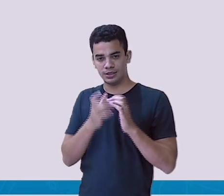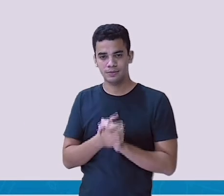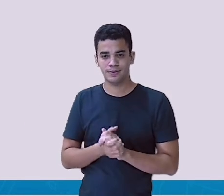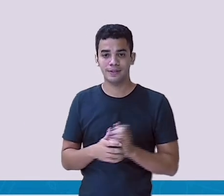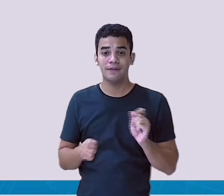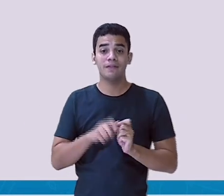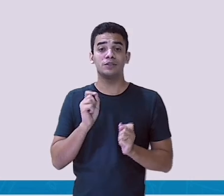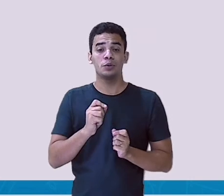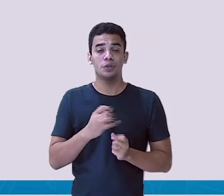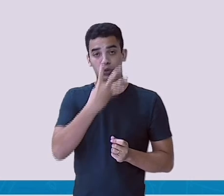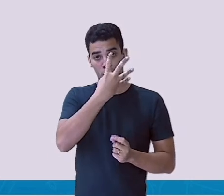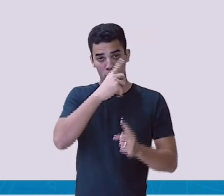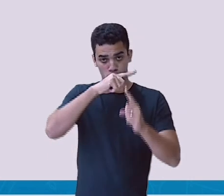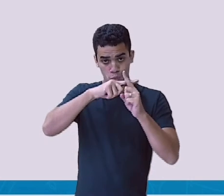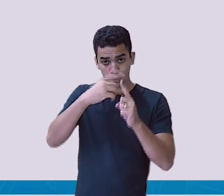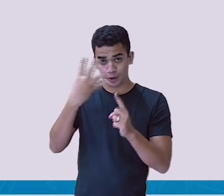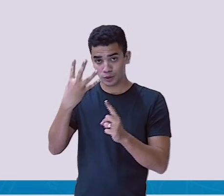2.